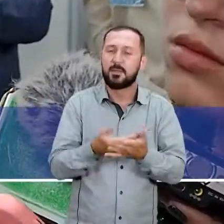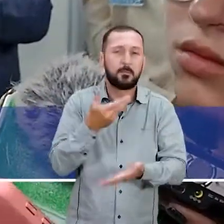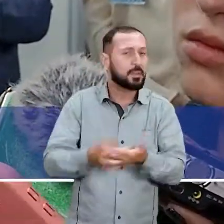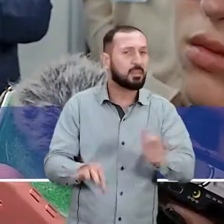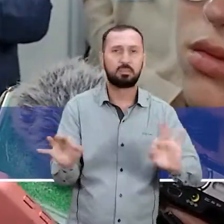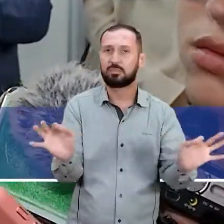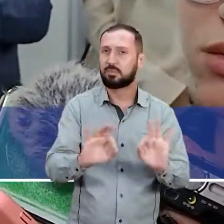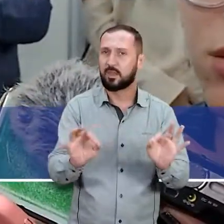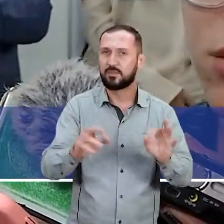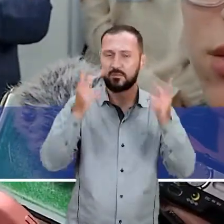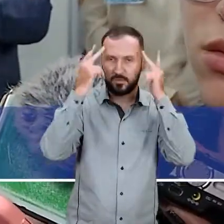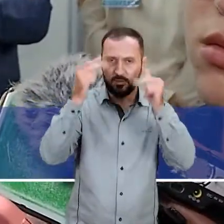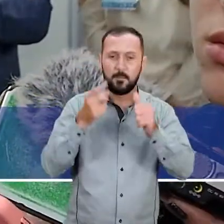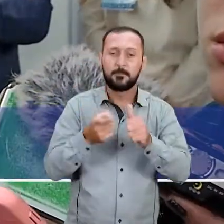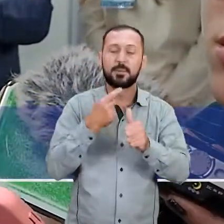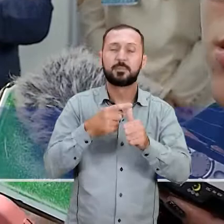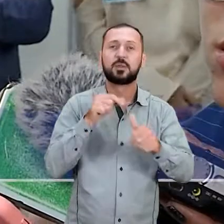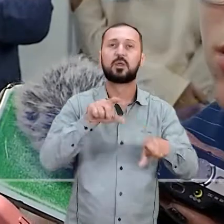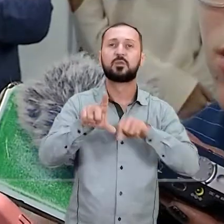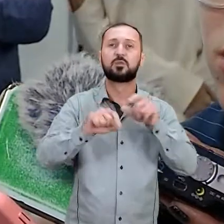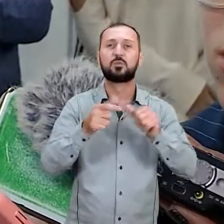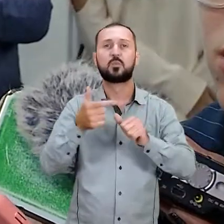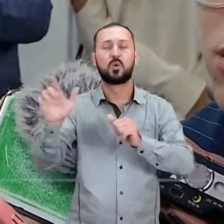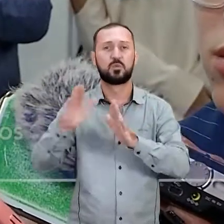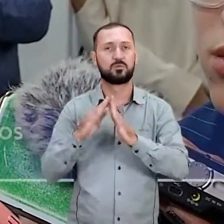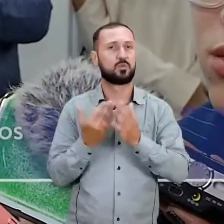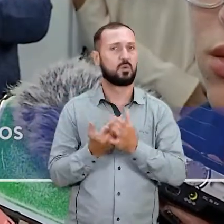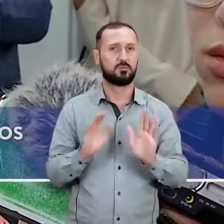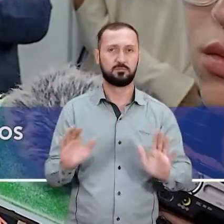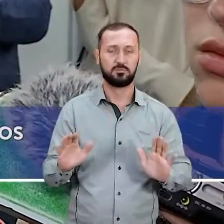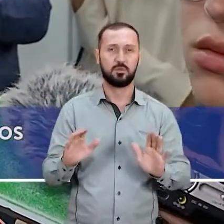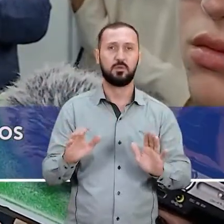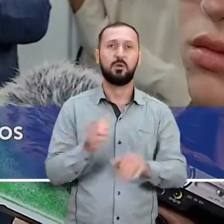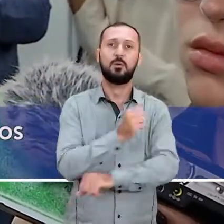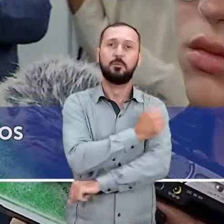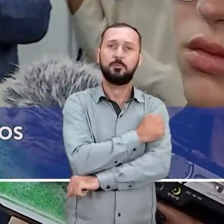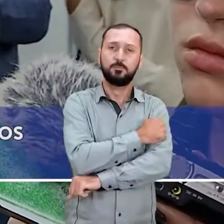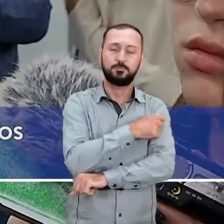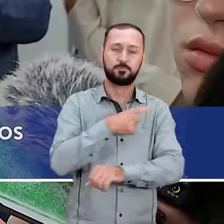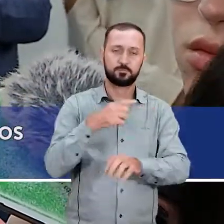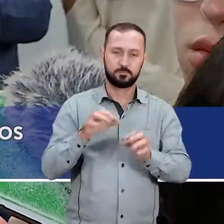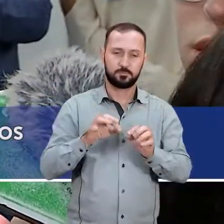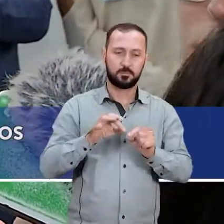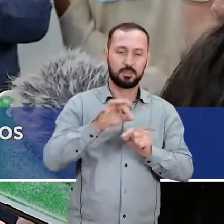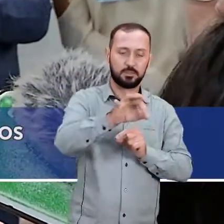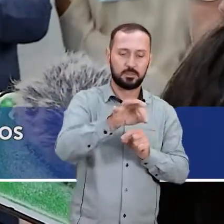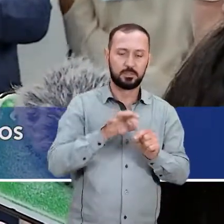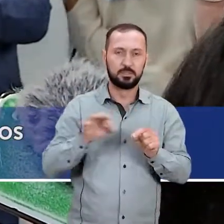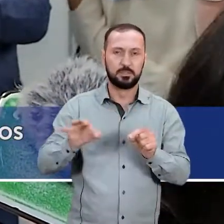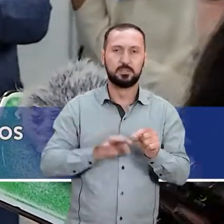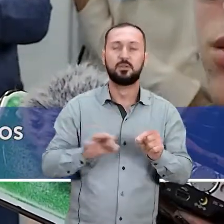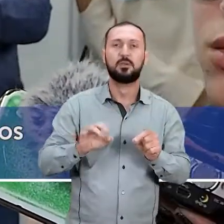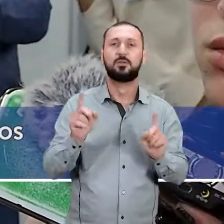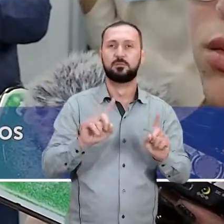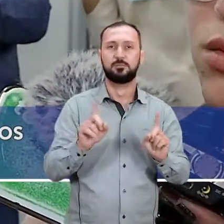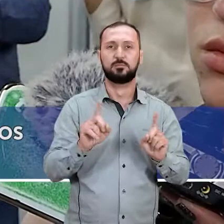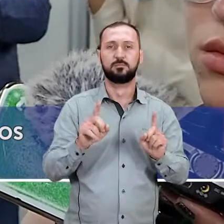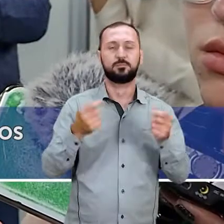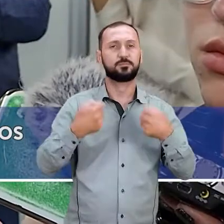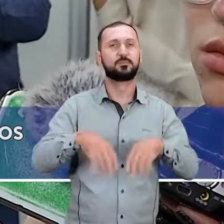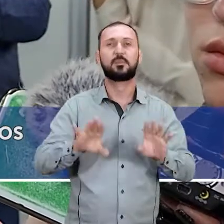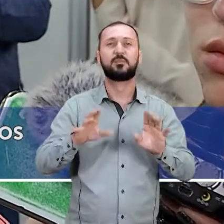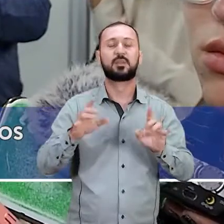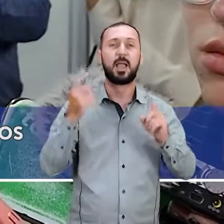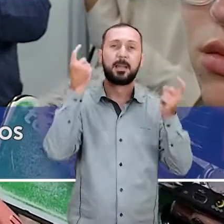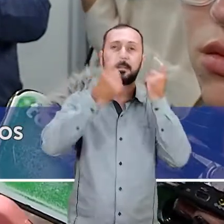perder de jeito nenhum aula, ele vai ser o primeiro a escolher numa outra escola, os alunos têm a distância para onde vão, então